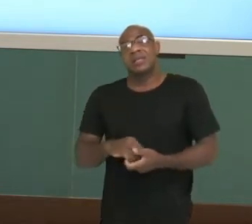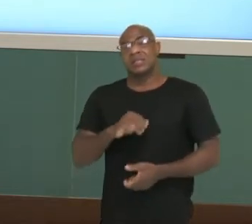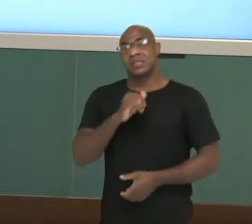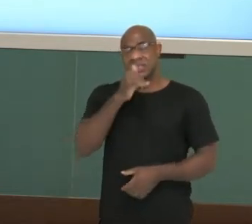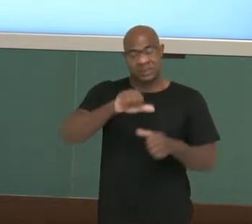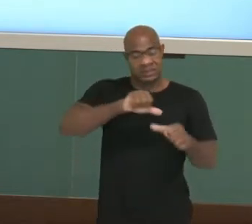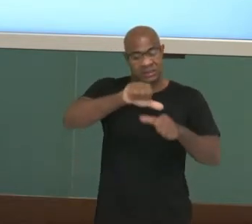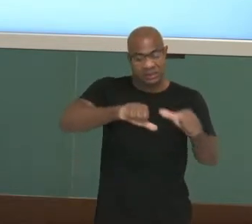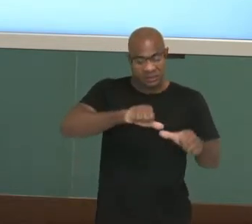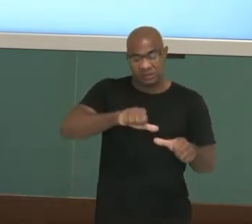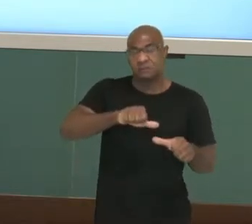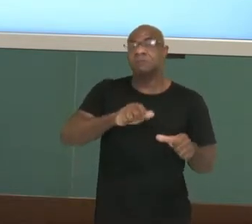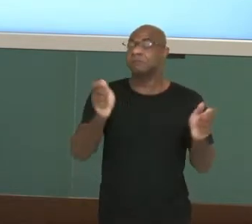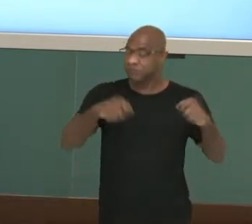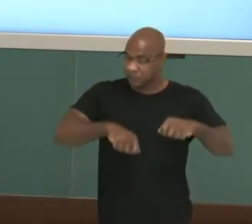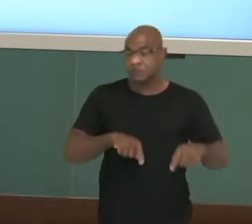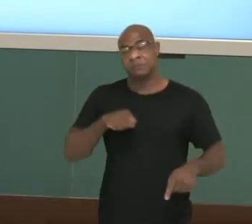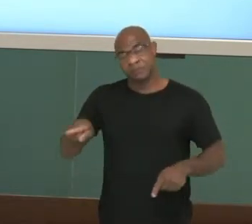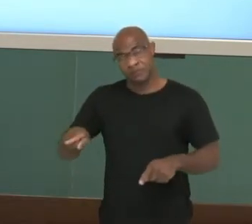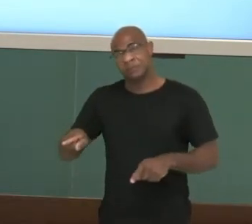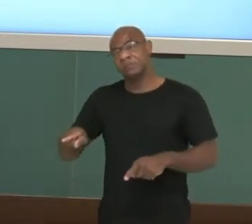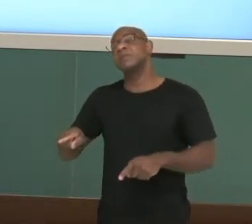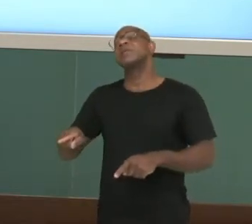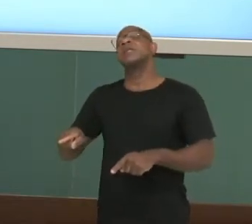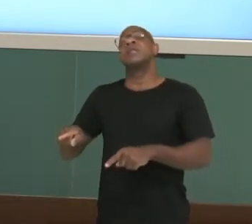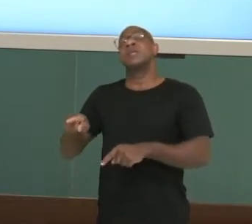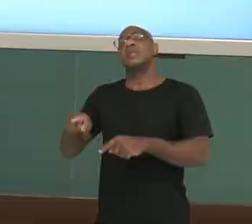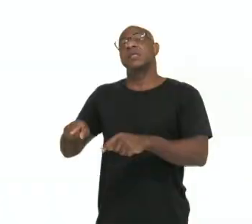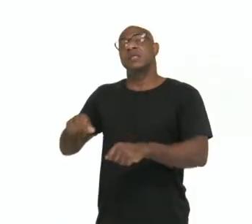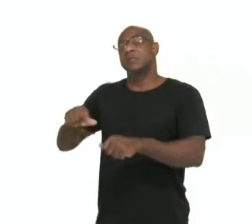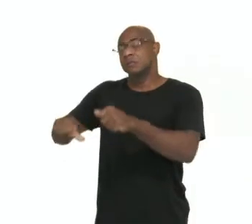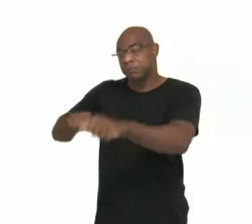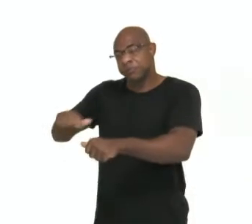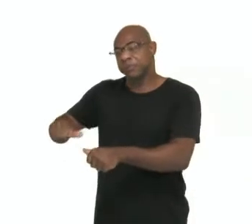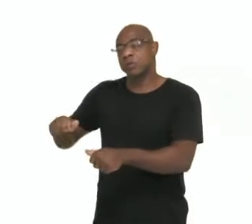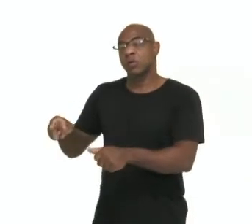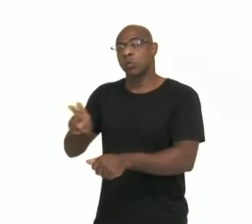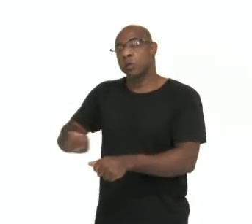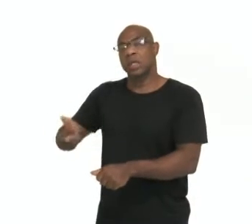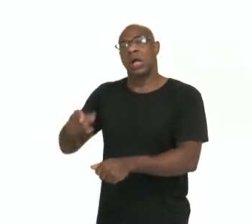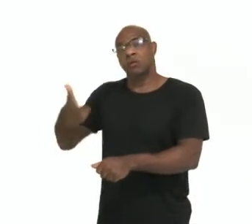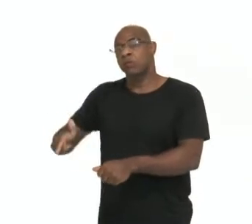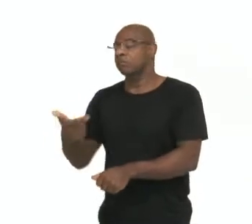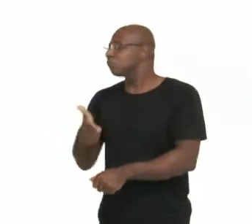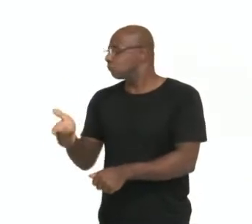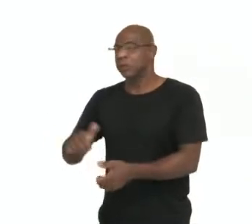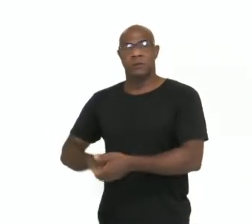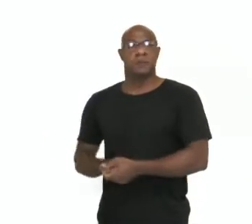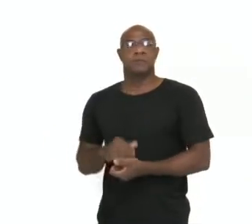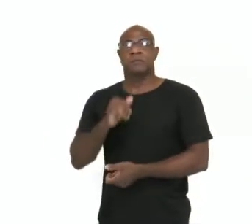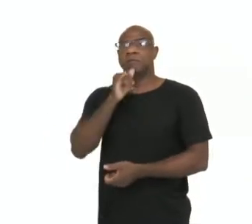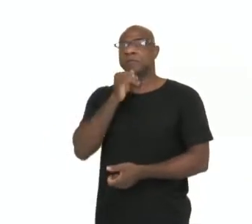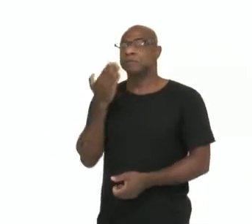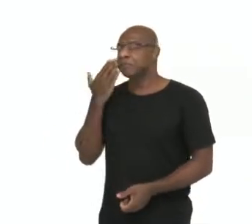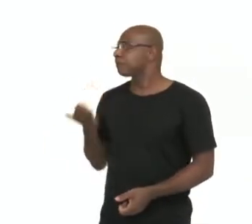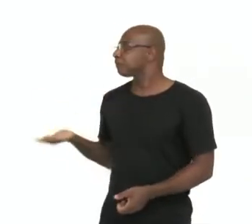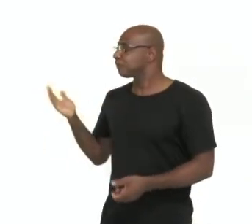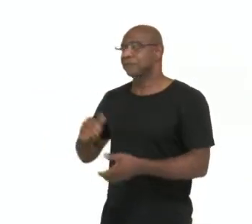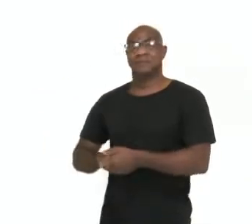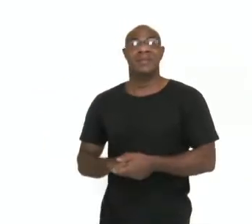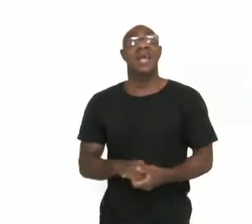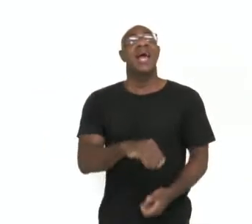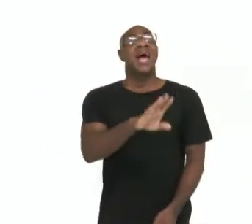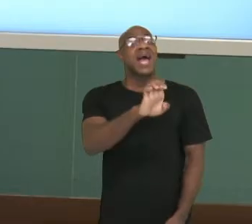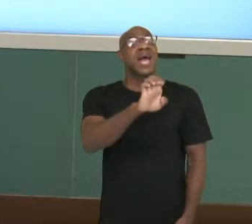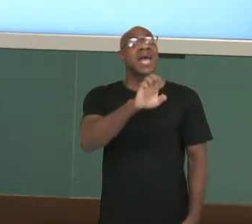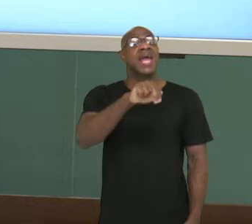e as não renováveis. E ainda sobre o outro questionamento que está aqui, ó, matriz energética e matriz elétrica.